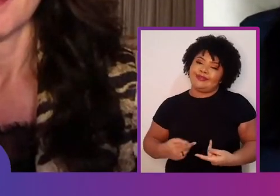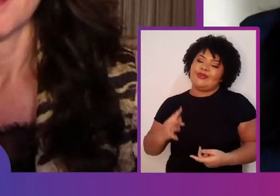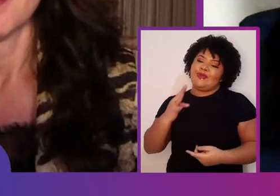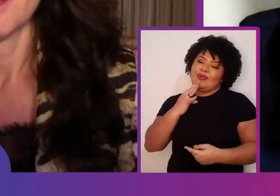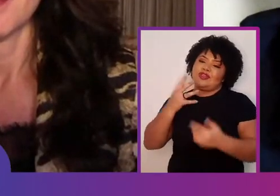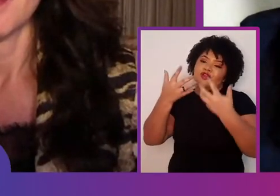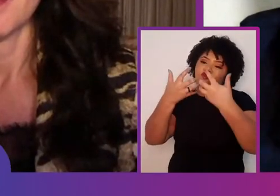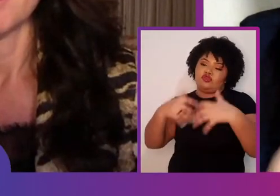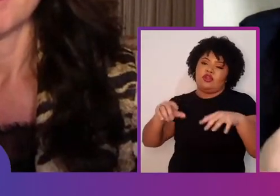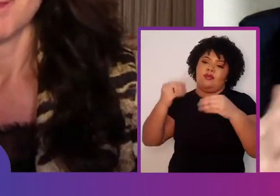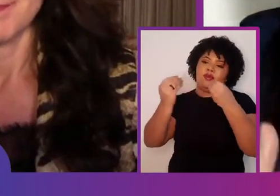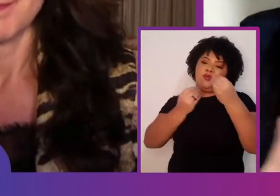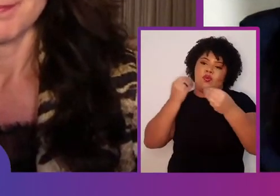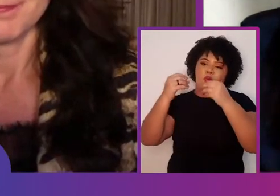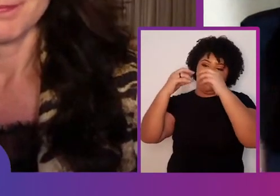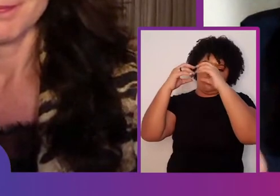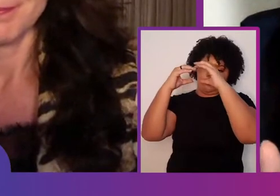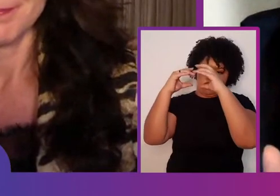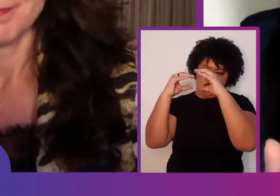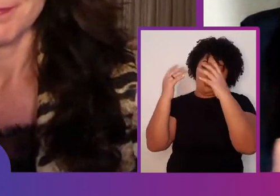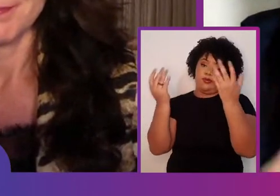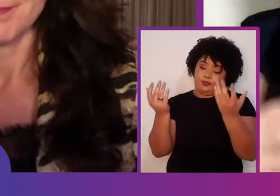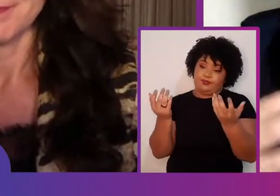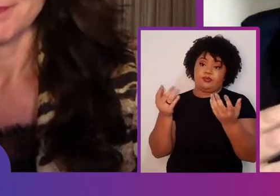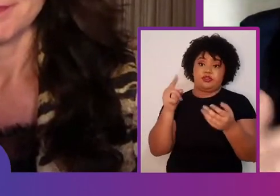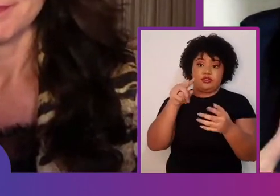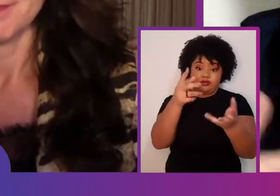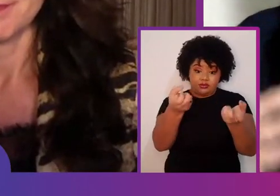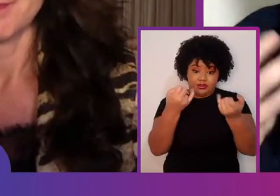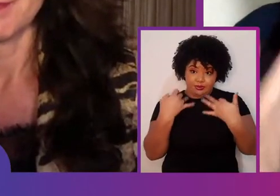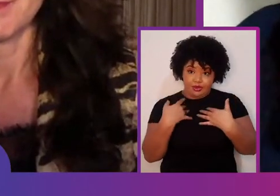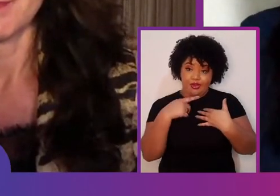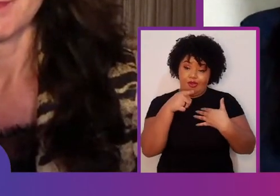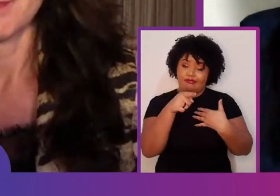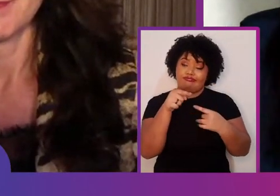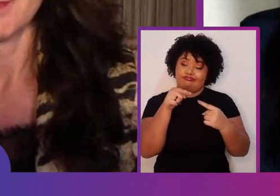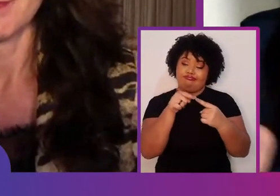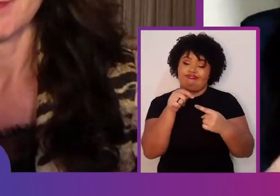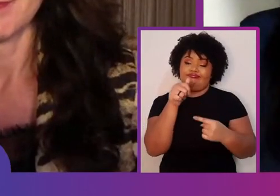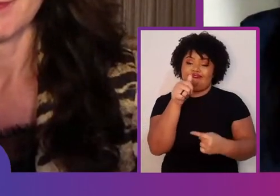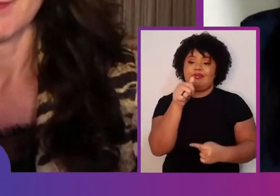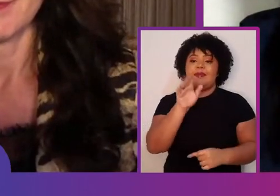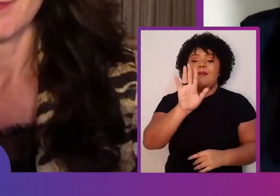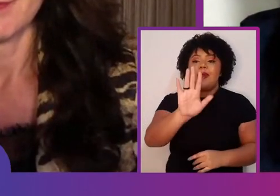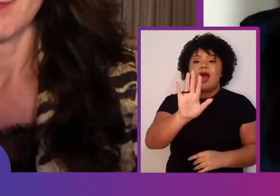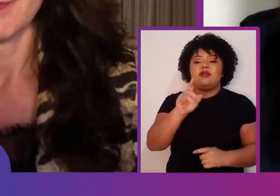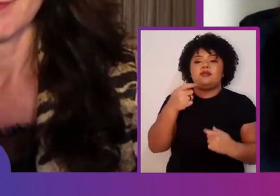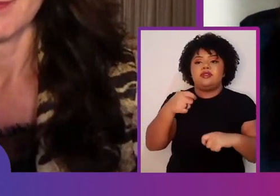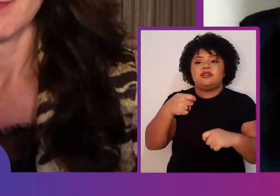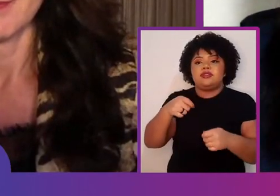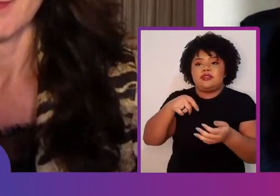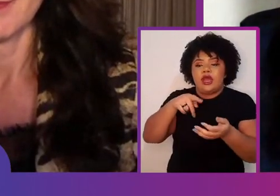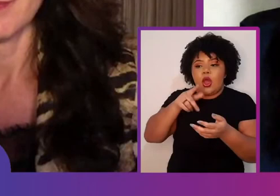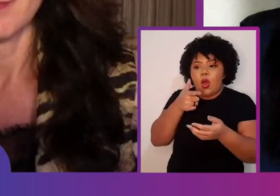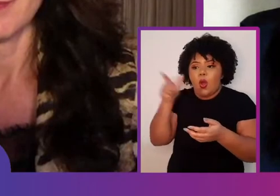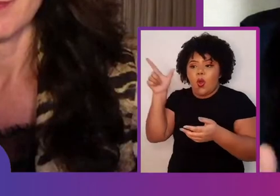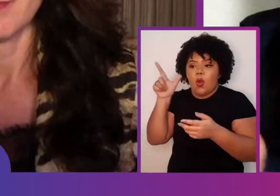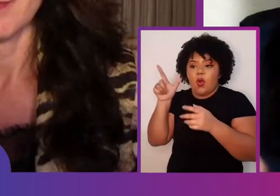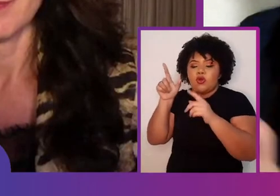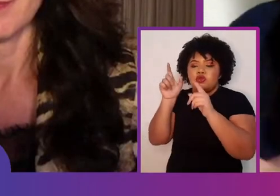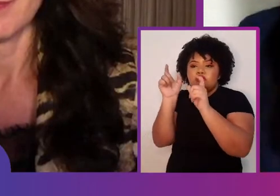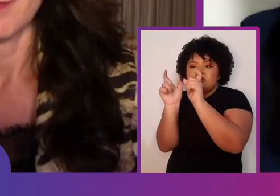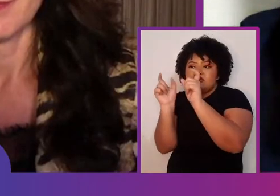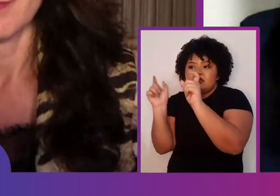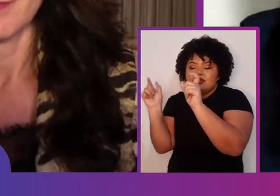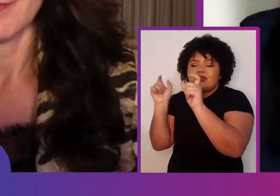cerebral. Então, tudo isso que você perguntou faz sentido, mas ao mesmo tempo eu preciso ressignificar uma porção de semânticas que estão aí. Por